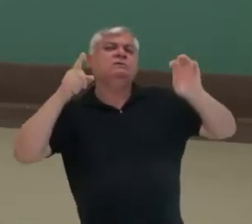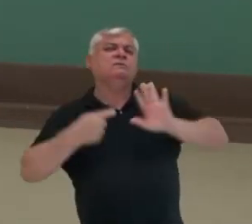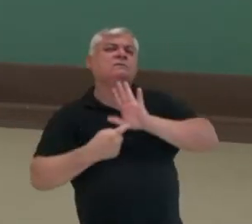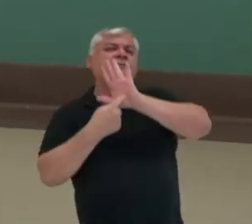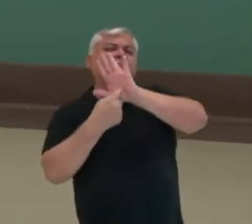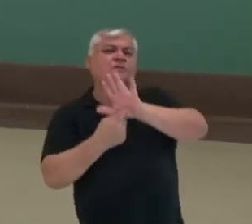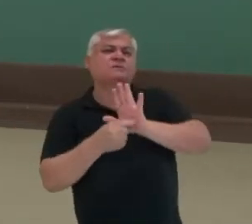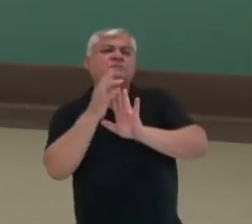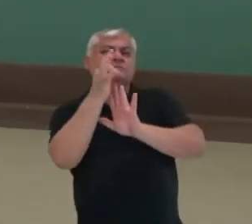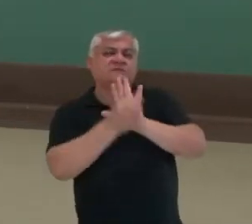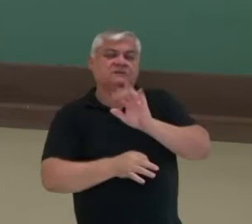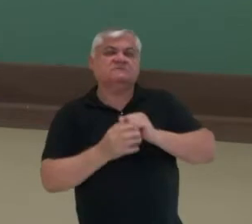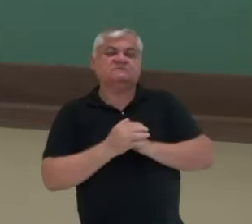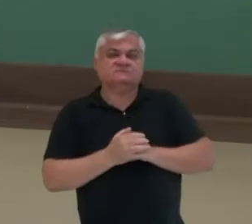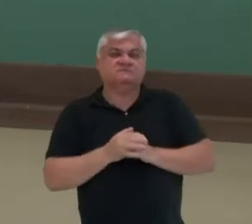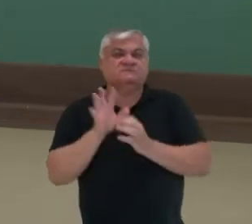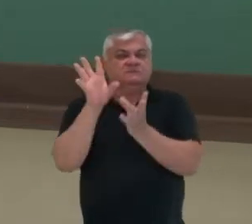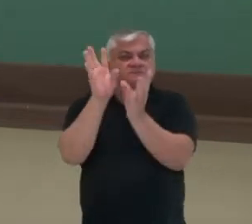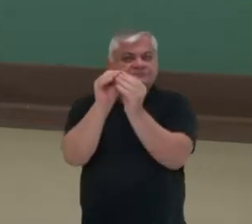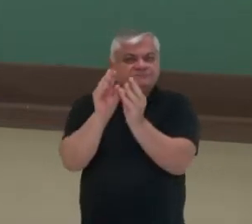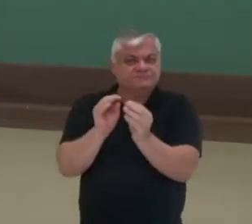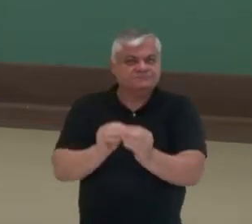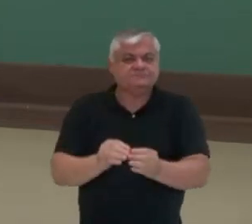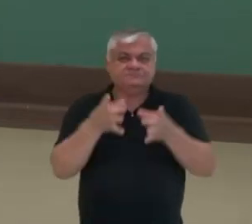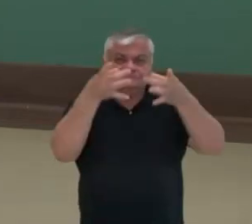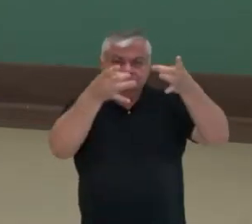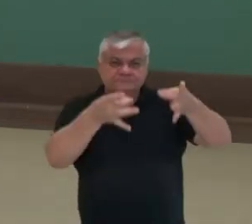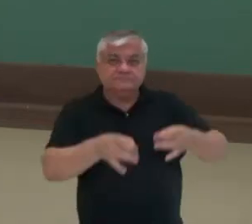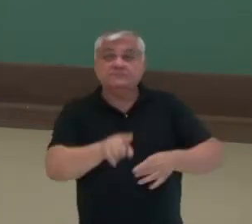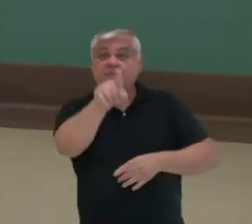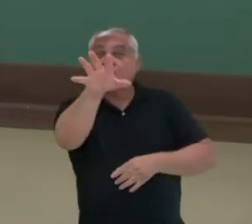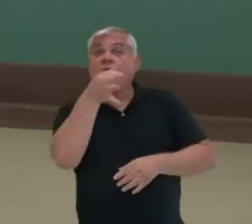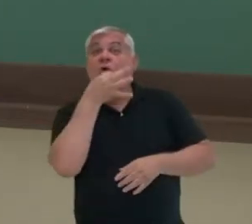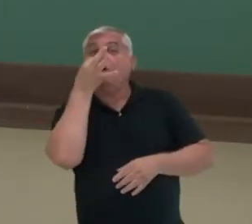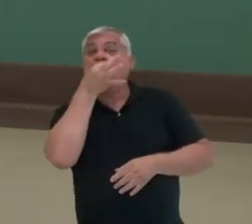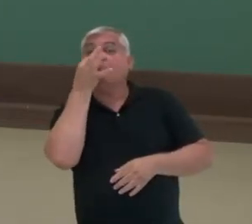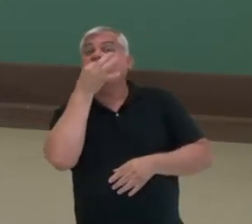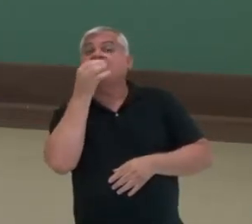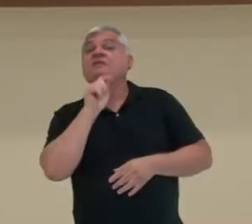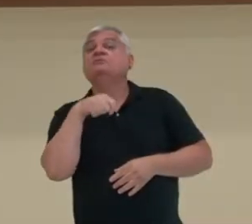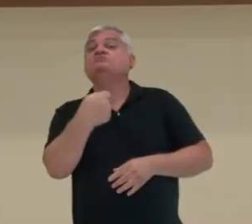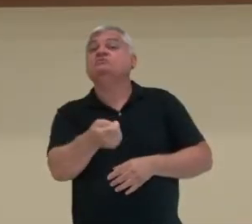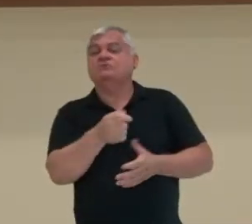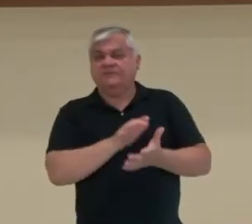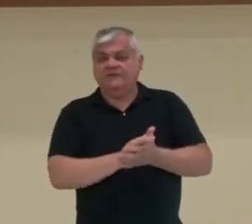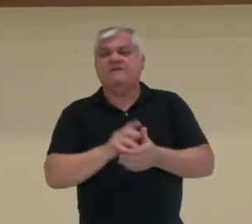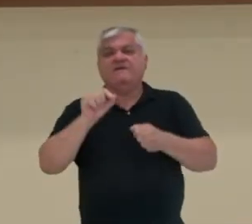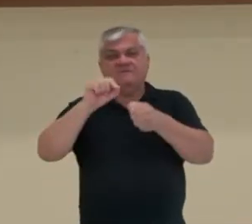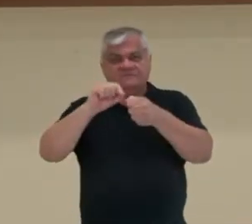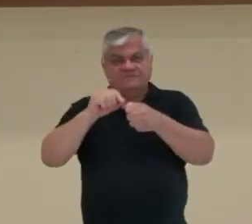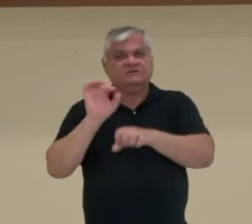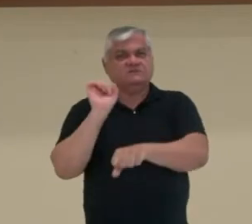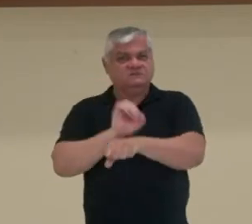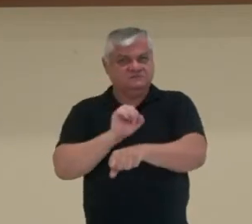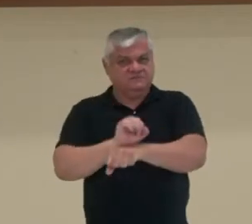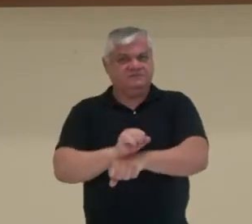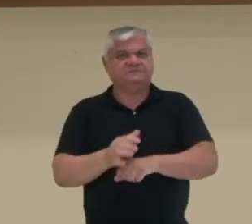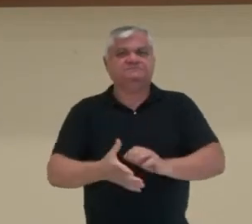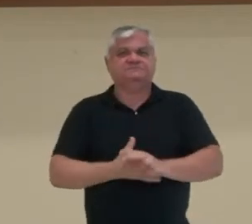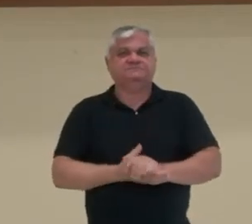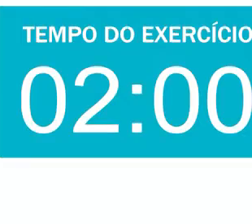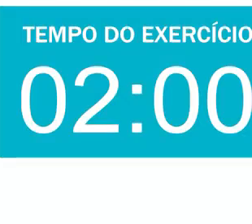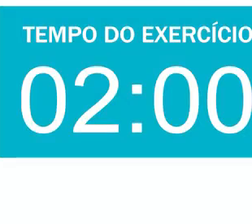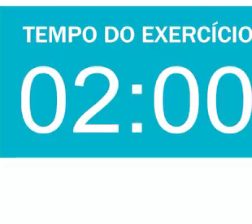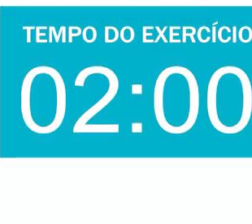texto? Faça uma breve descrição crítica presente no texto. Faz aí, que eu te aguardo aqui.